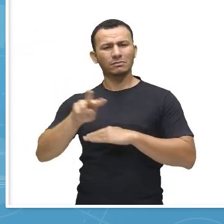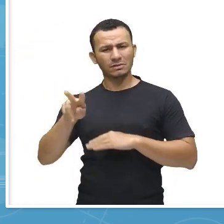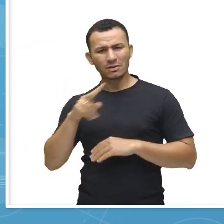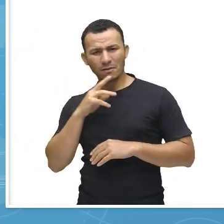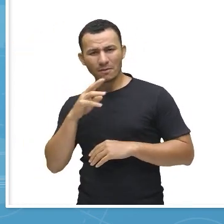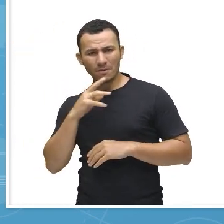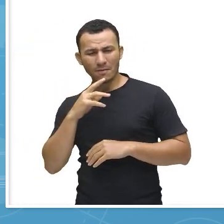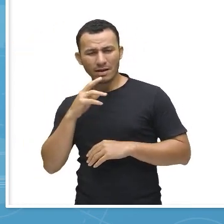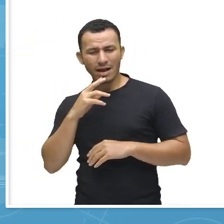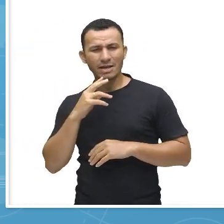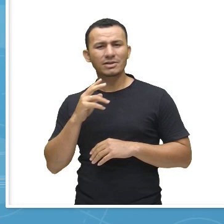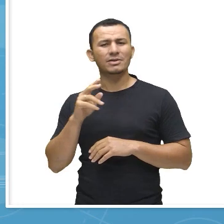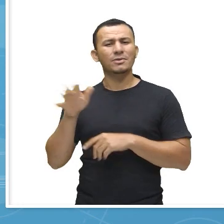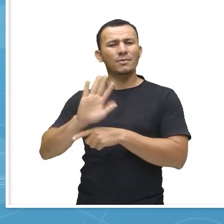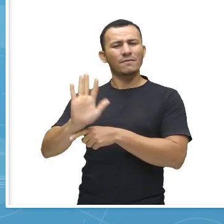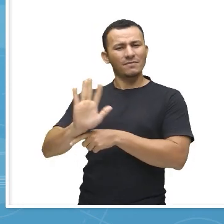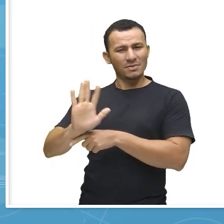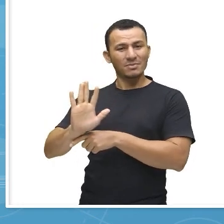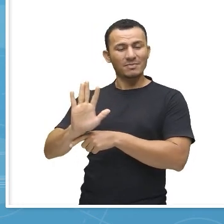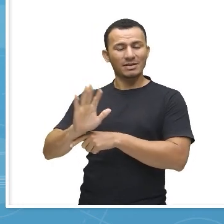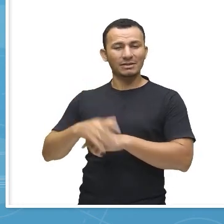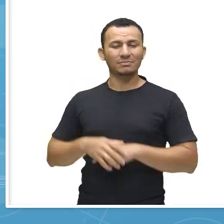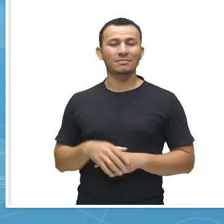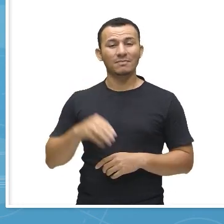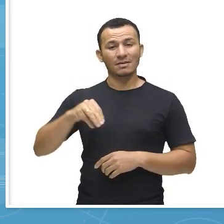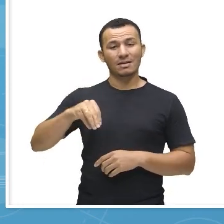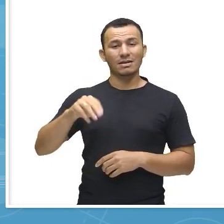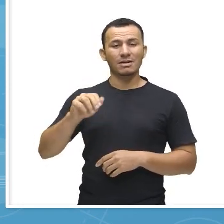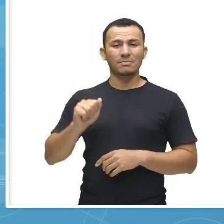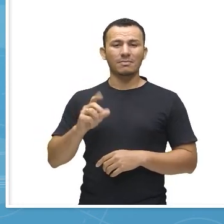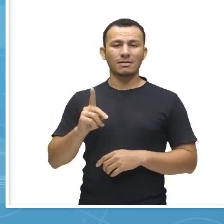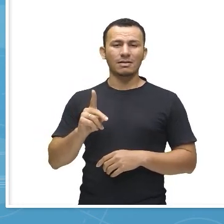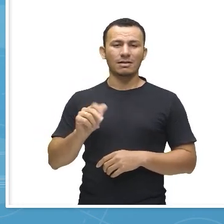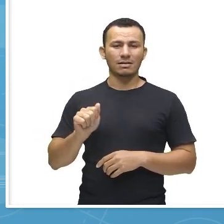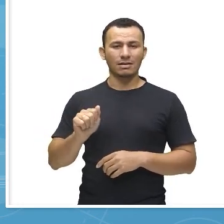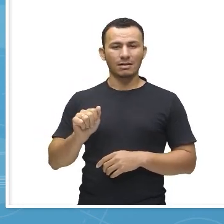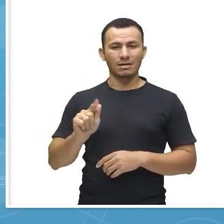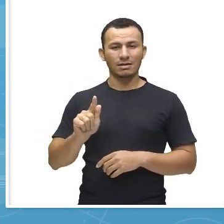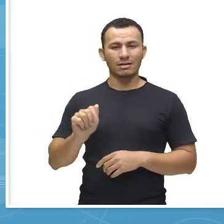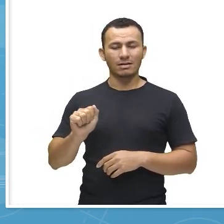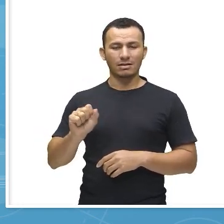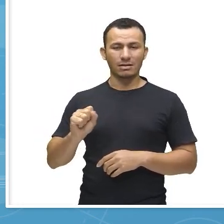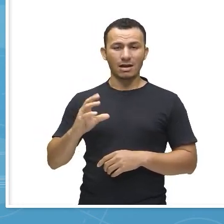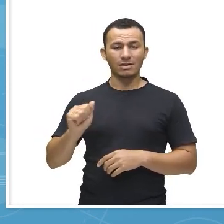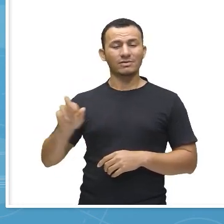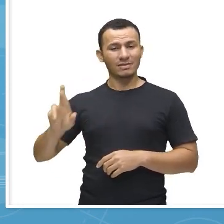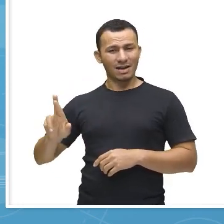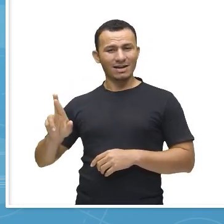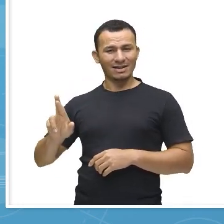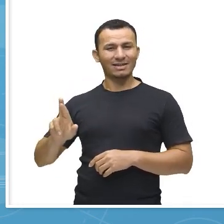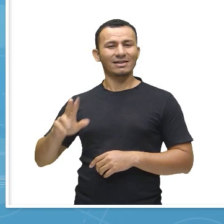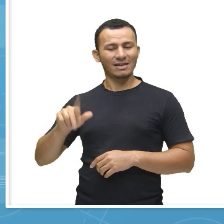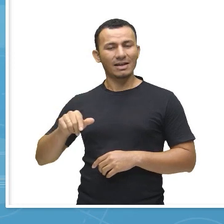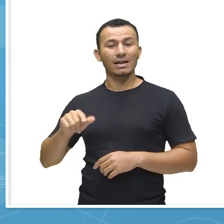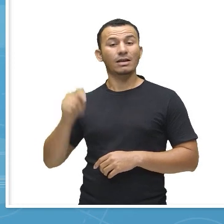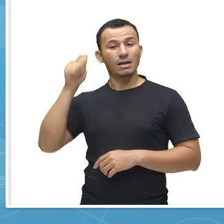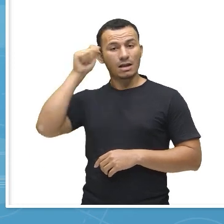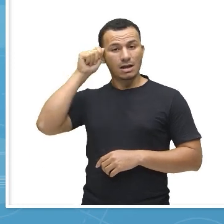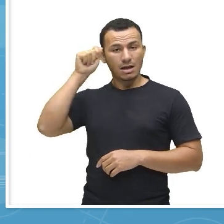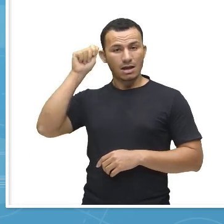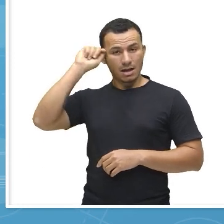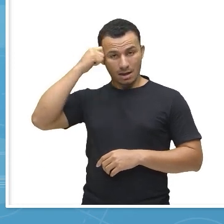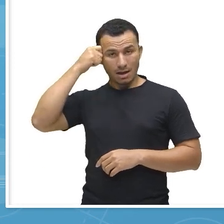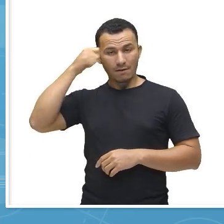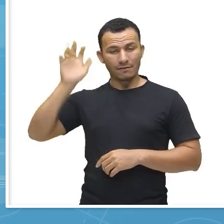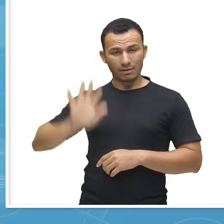conhecê-la de um desenho animado, a Ilha de Madagascar. Então, nós temos aí o continente africano. Antártida vai